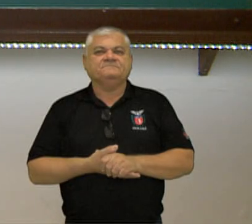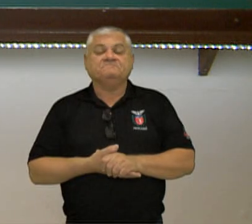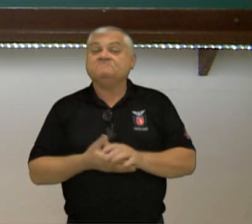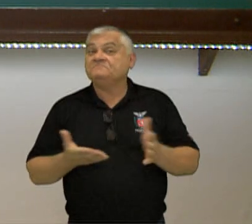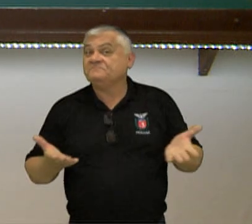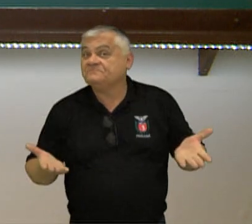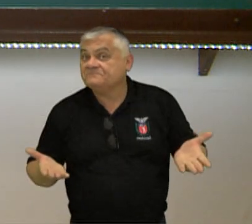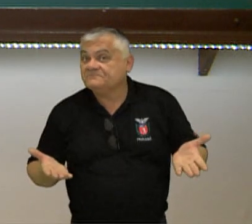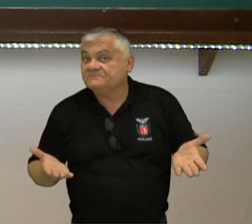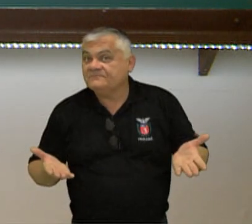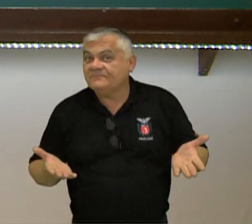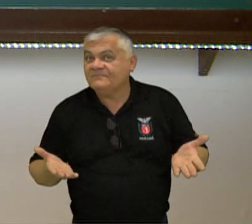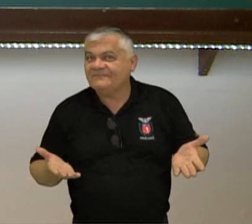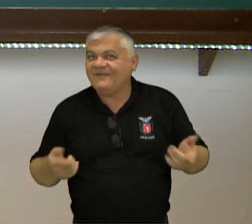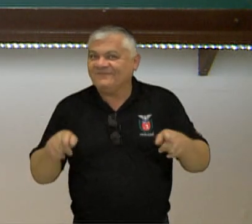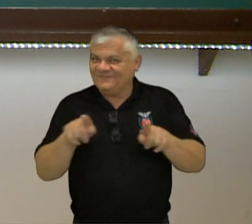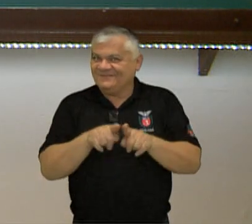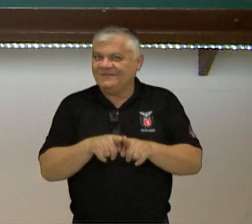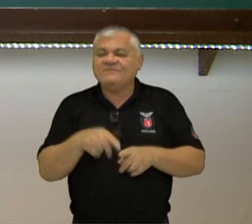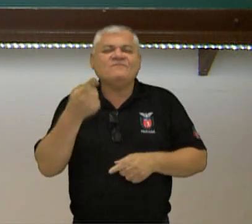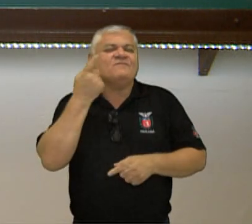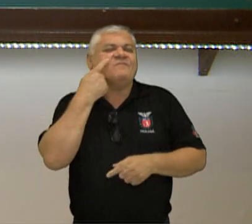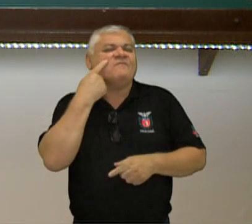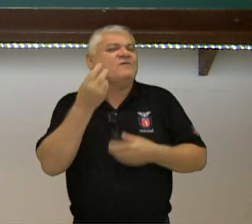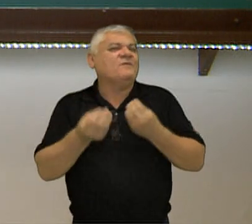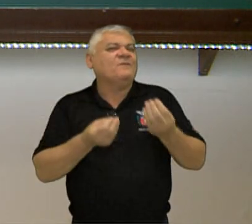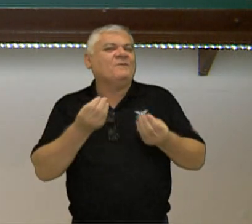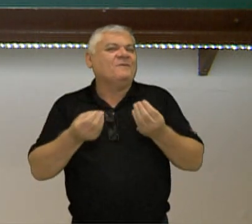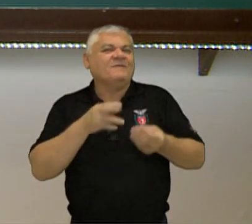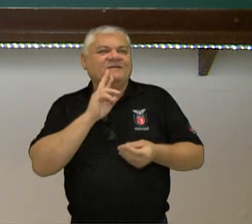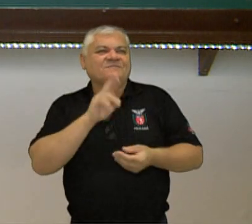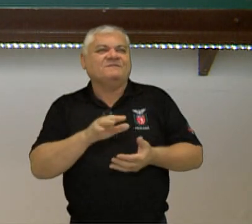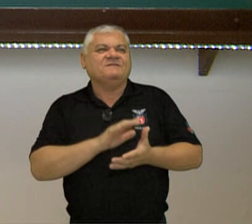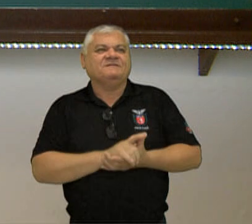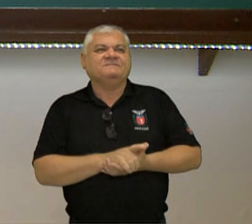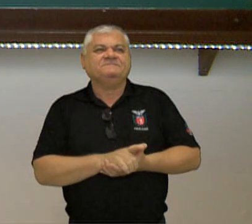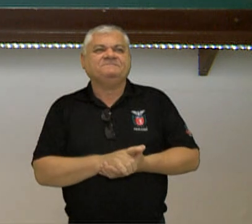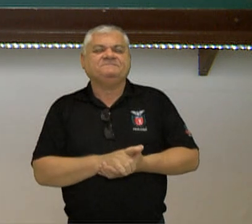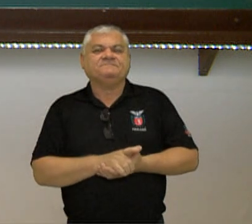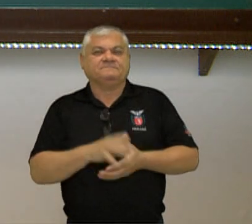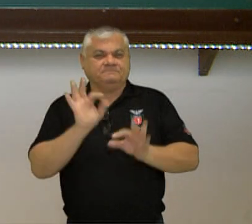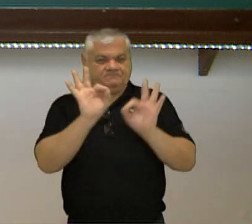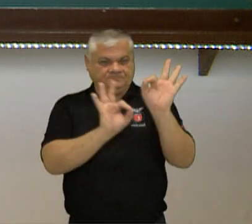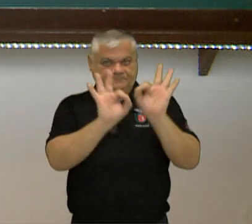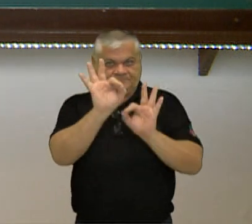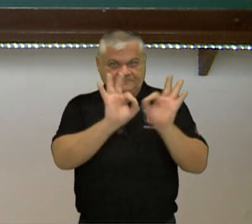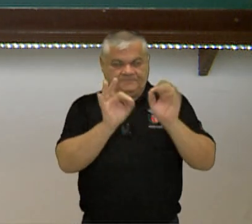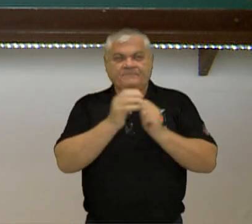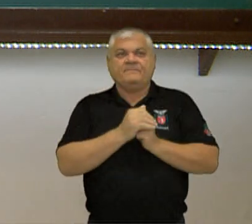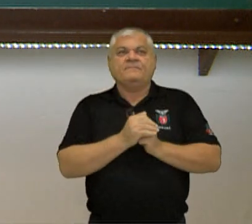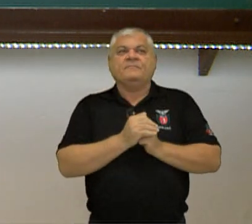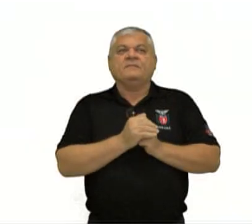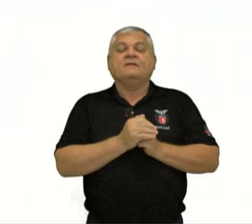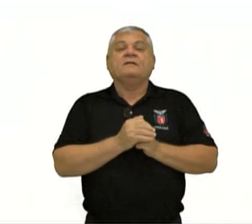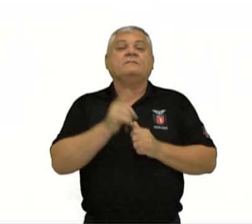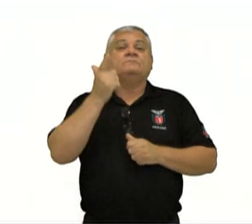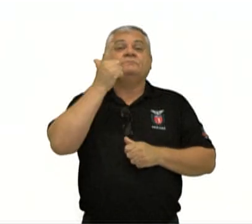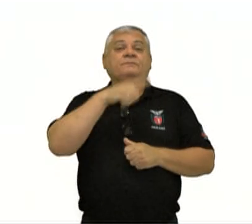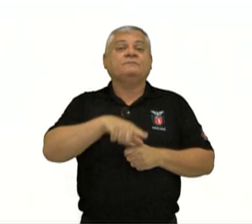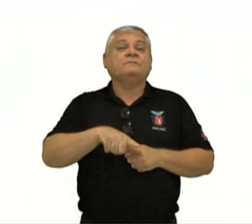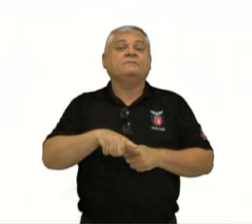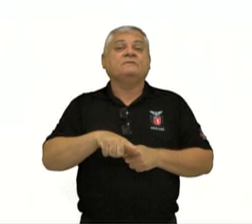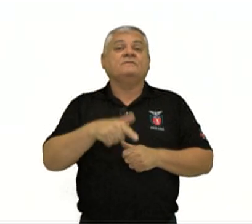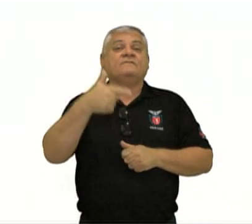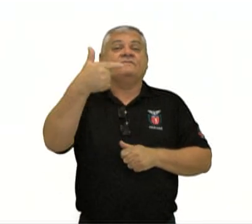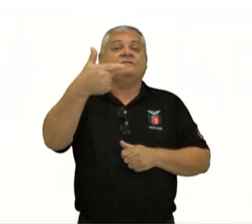E aí? Voltamos, né? Vamos ver como é que ficou isso daí? Vamos montar e vamos por partes. Ganhei